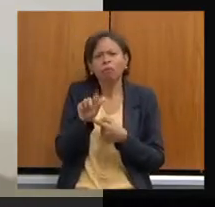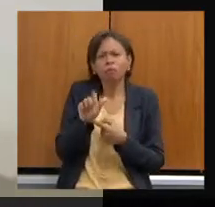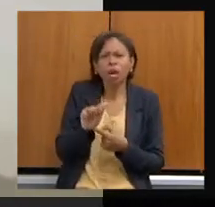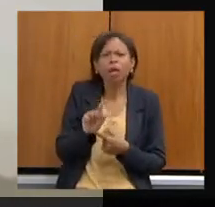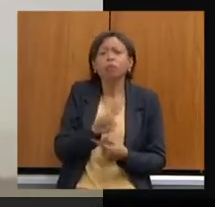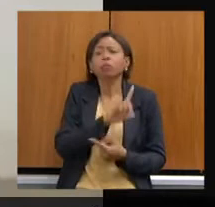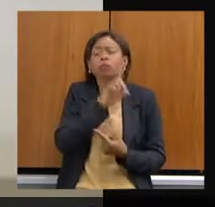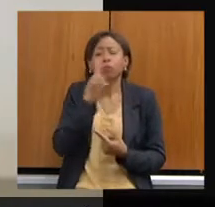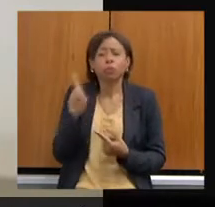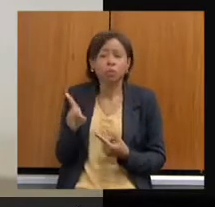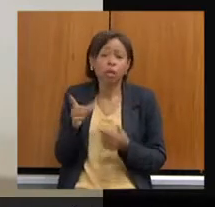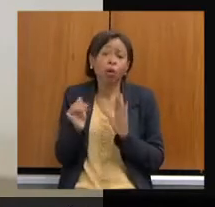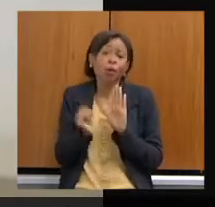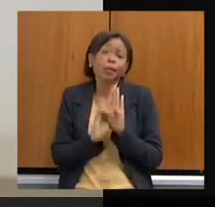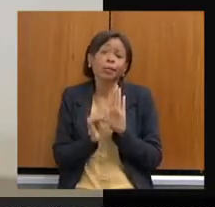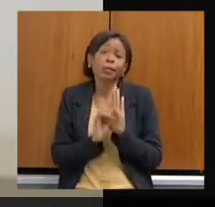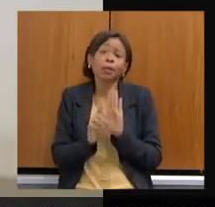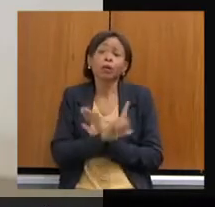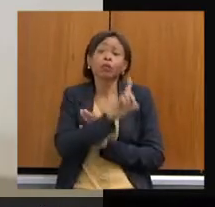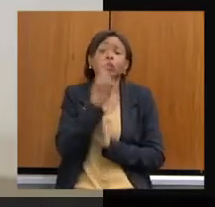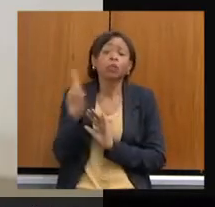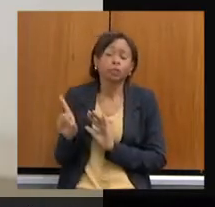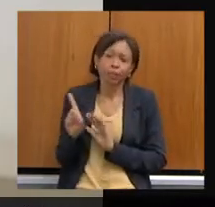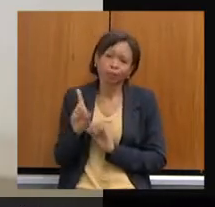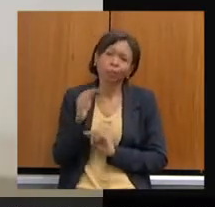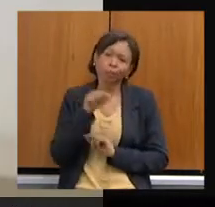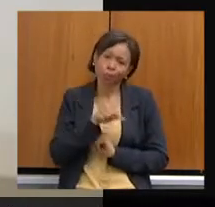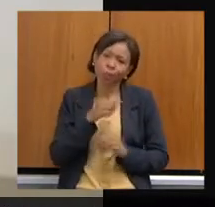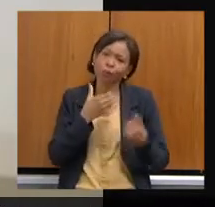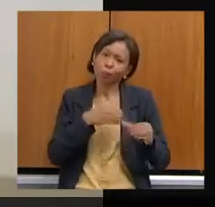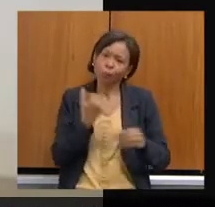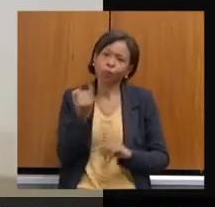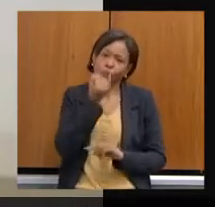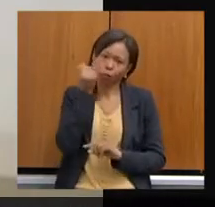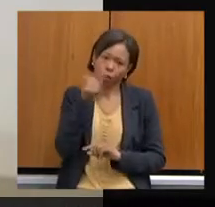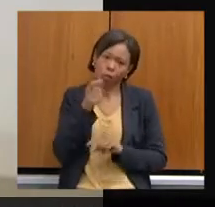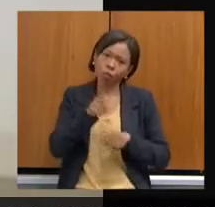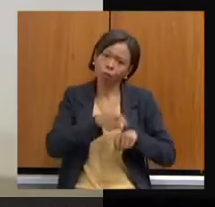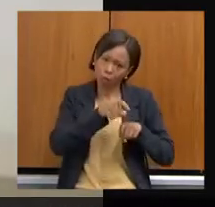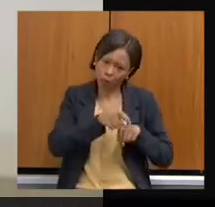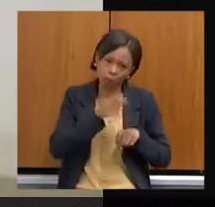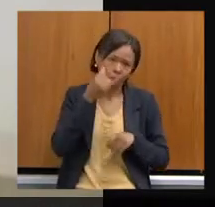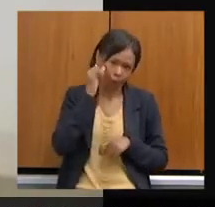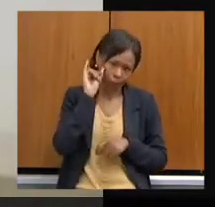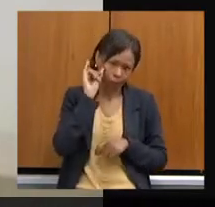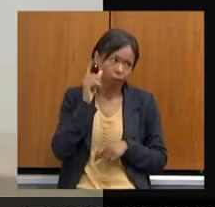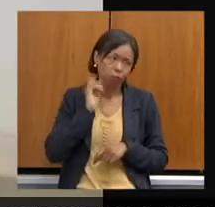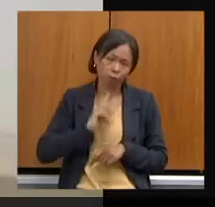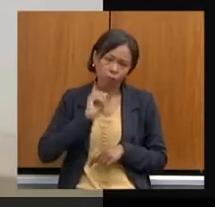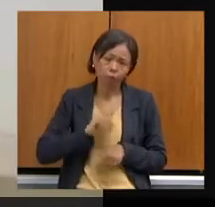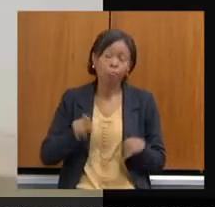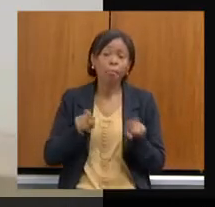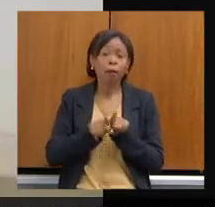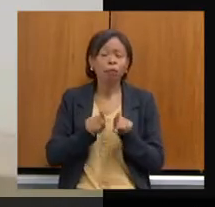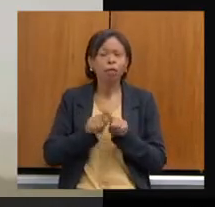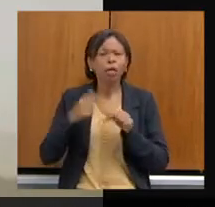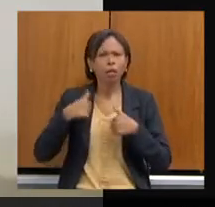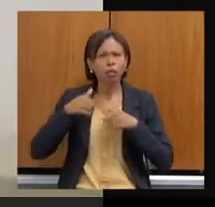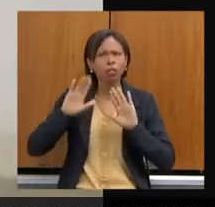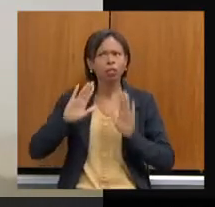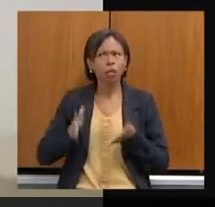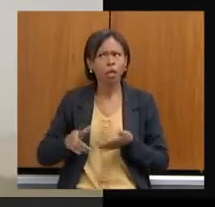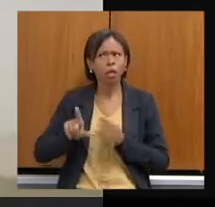EA importância desse concurso para o agronegócio de Minas Gerais eu apresentei um projeto de lei